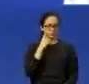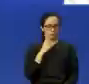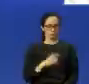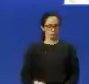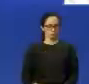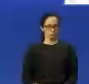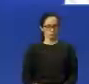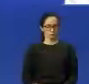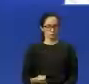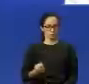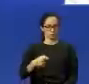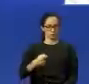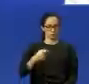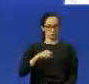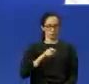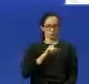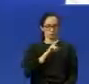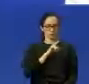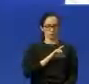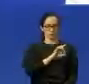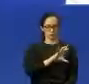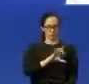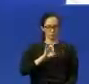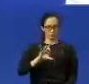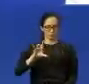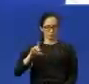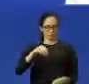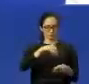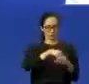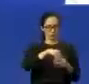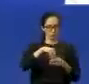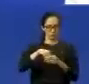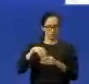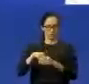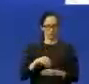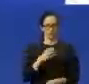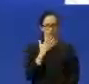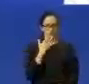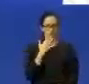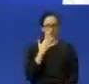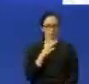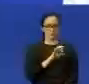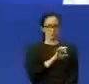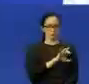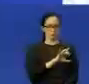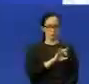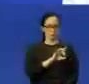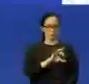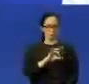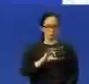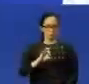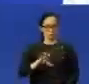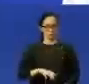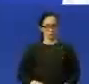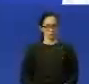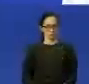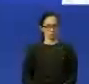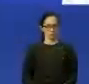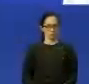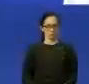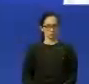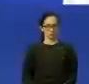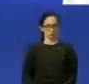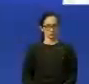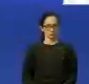todo caminhão cegonha deve haver, em cada caminhão cegonha deve haver pelo menos um carrinho de cada uma, pintado com cada uma daquelas cores disponíveis,